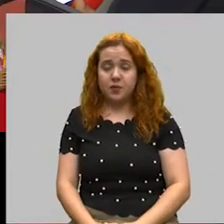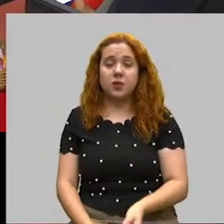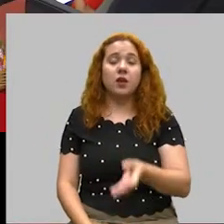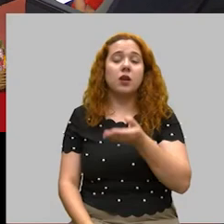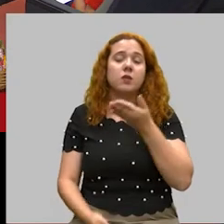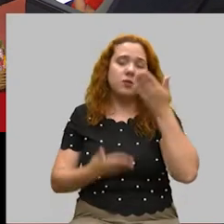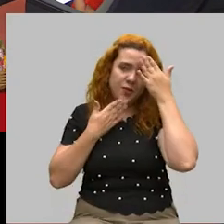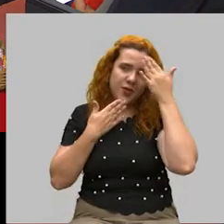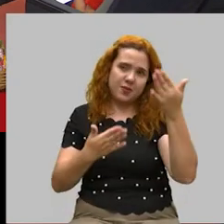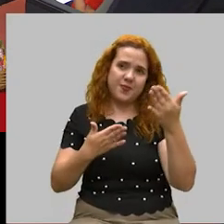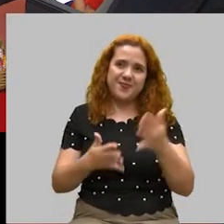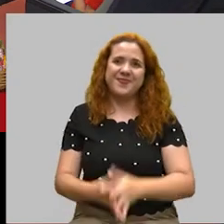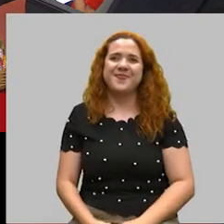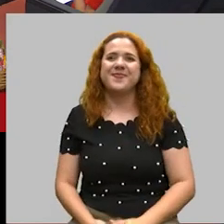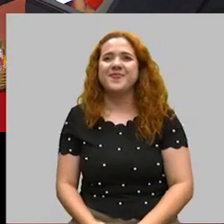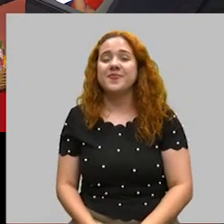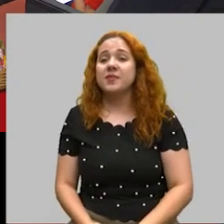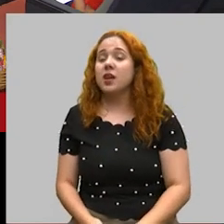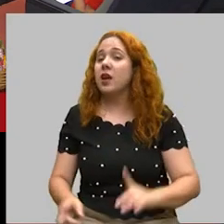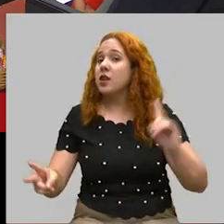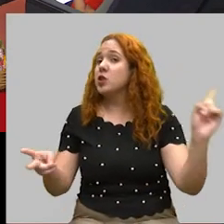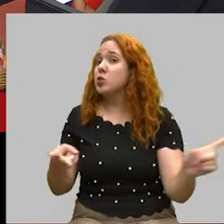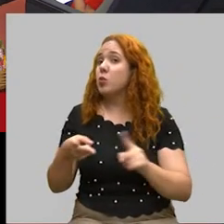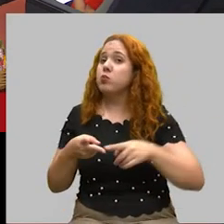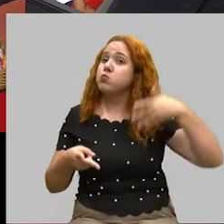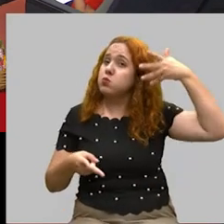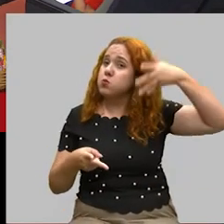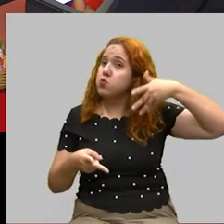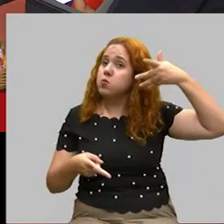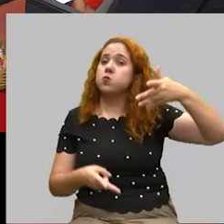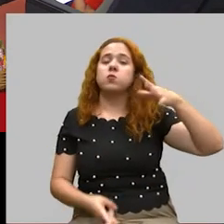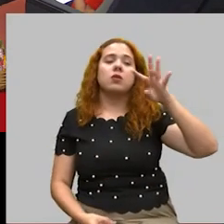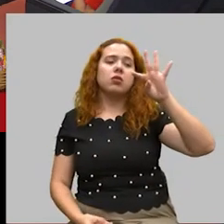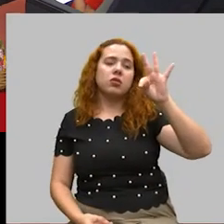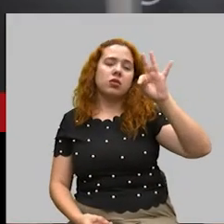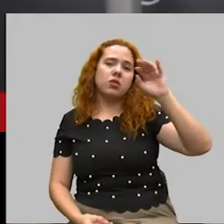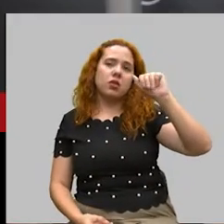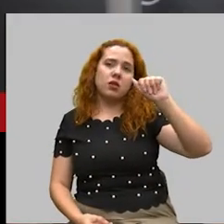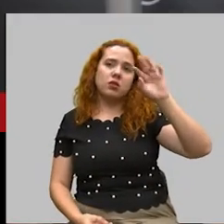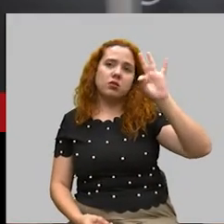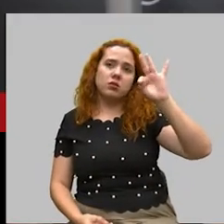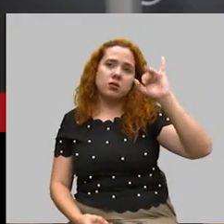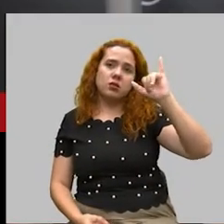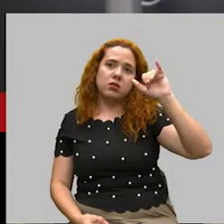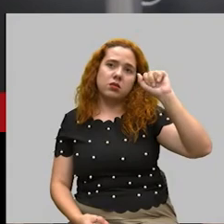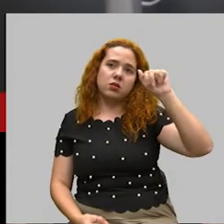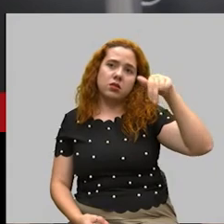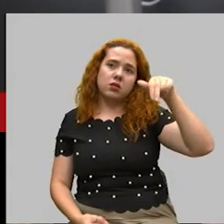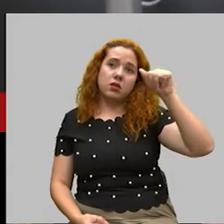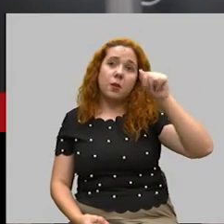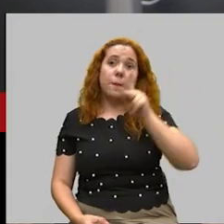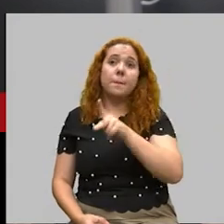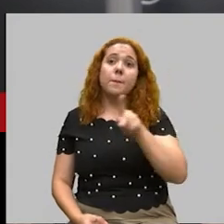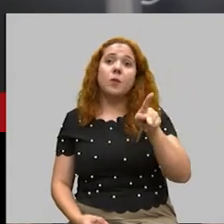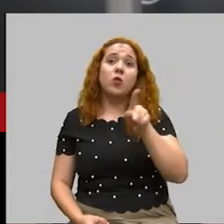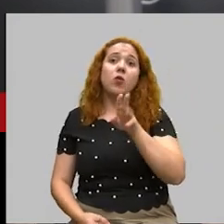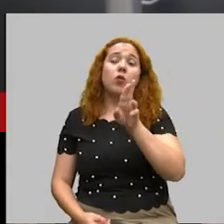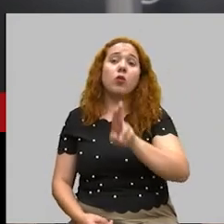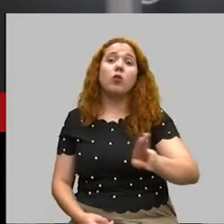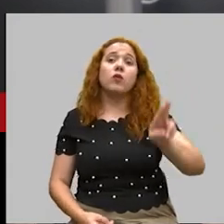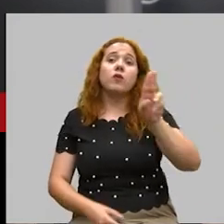obrigado nossa segunda expositora é Tatiana Pires barrela professora da Universidade Federal de